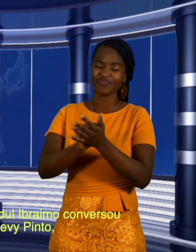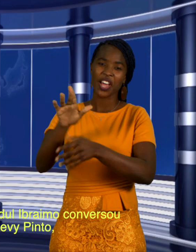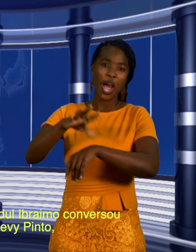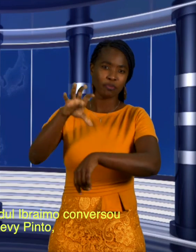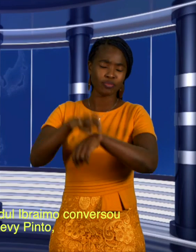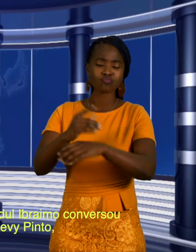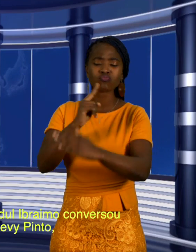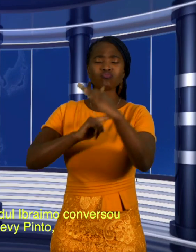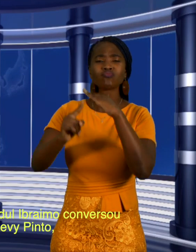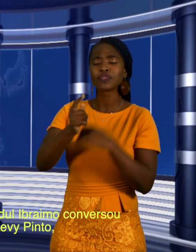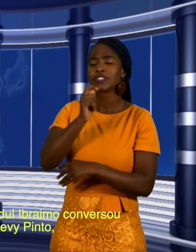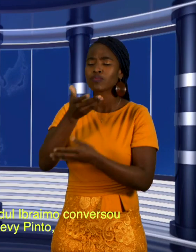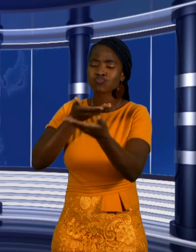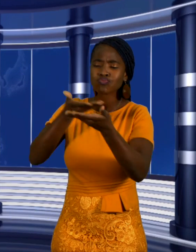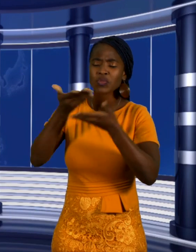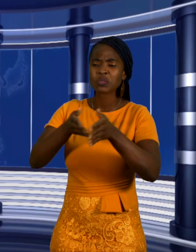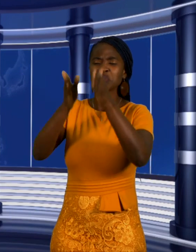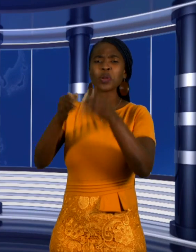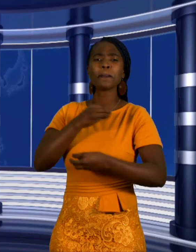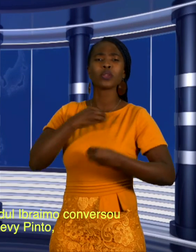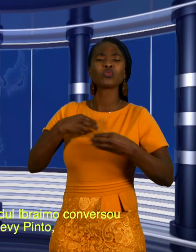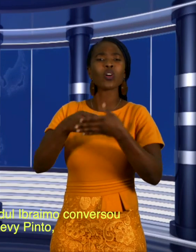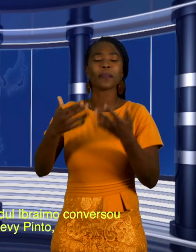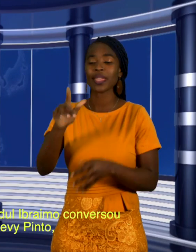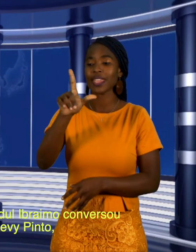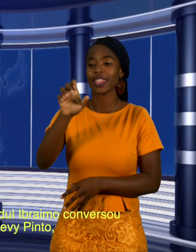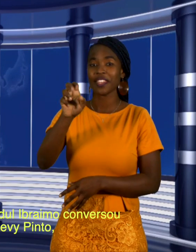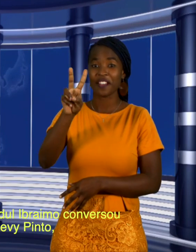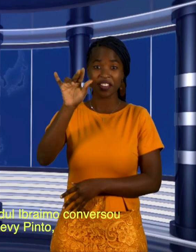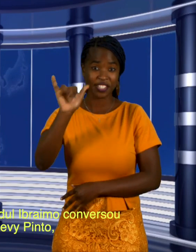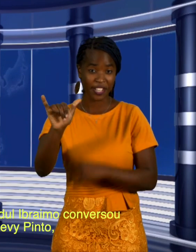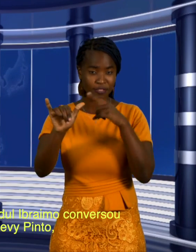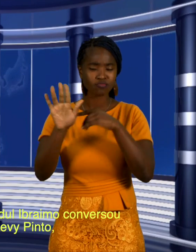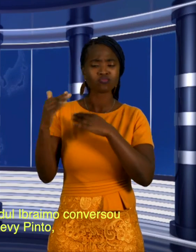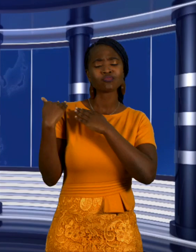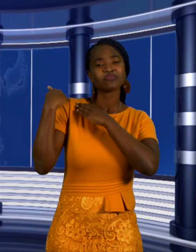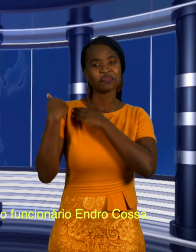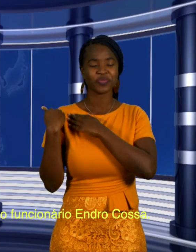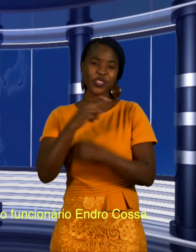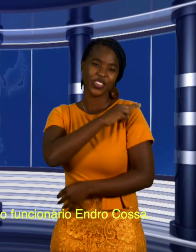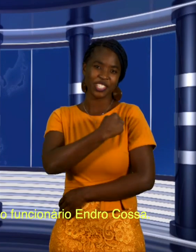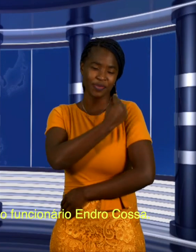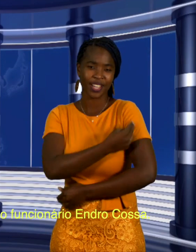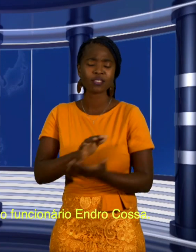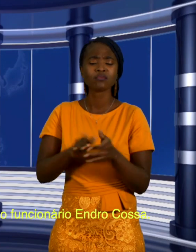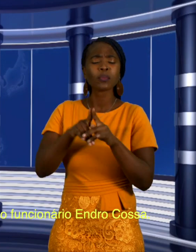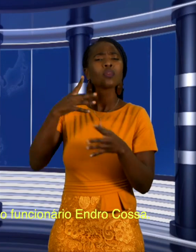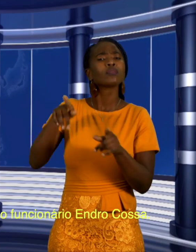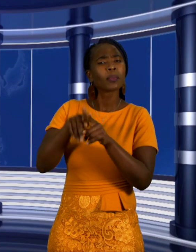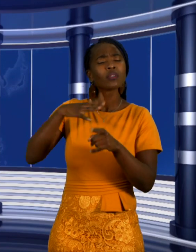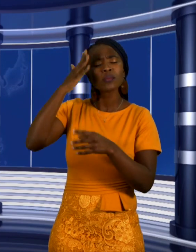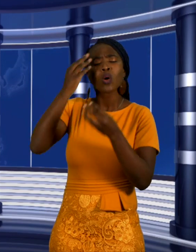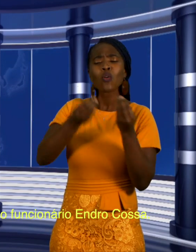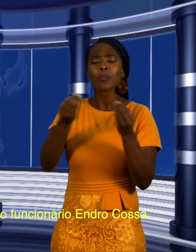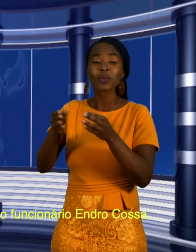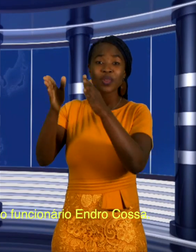Para tal, o nosso colega Abdul Ibrahimo conversou com o médico Levi Pinto, responsável deste centro, e